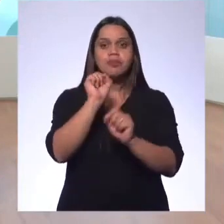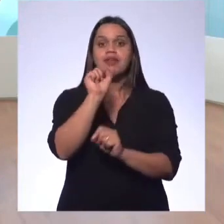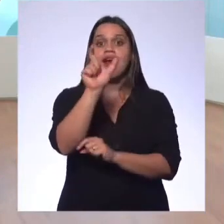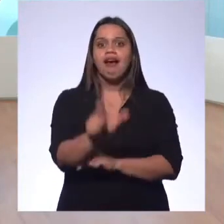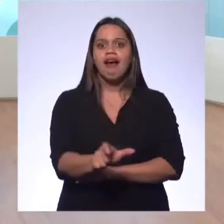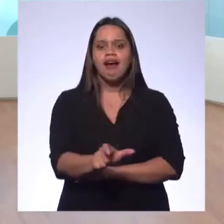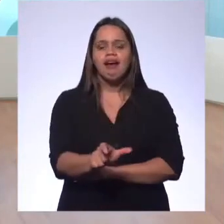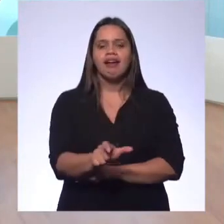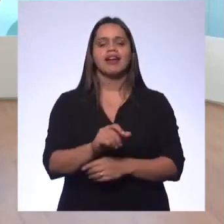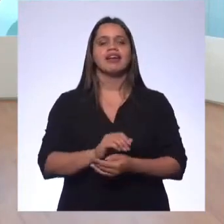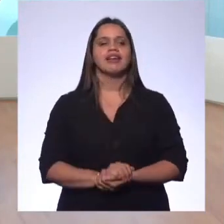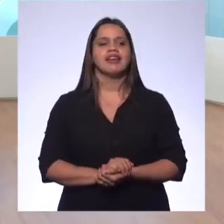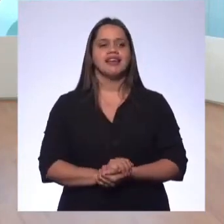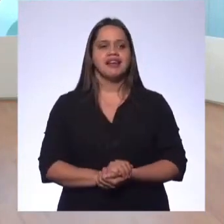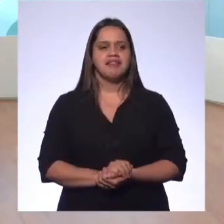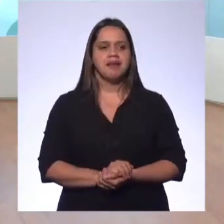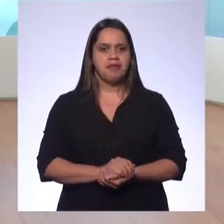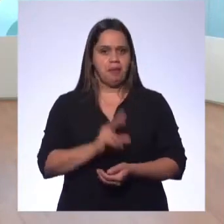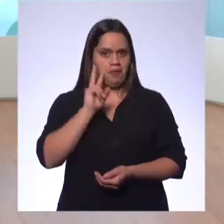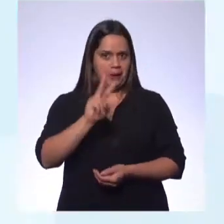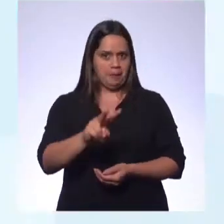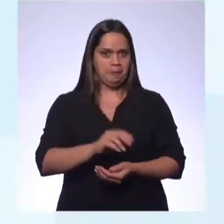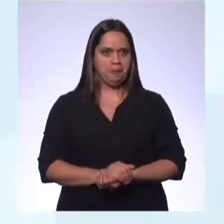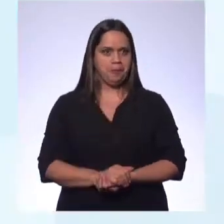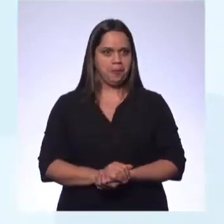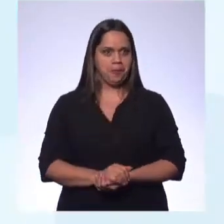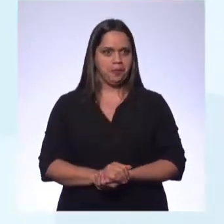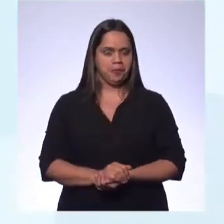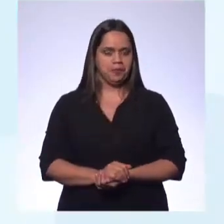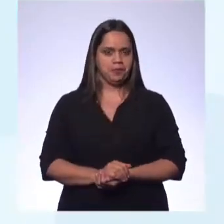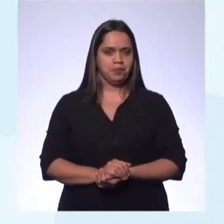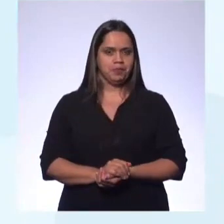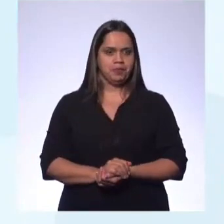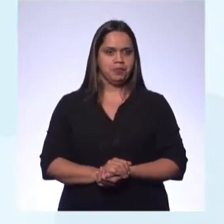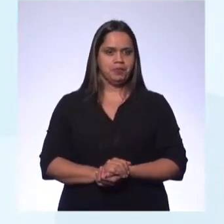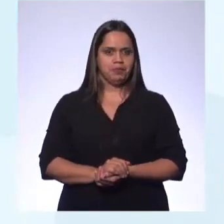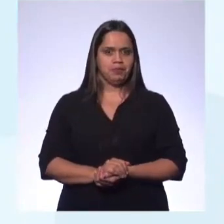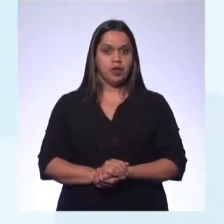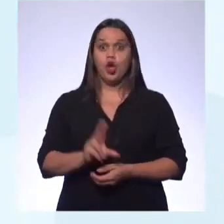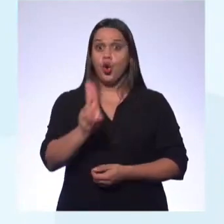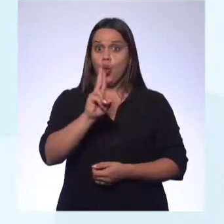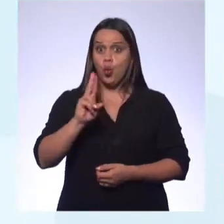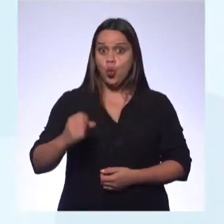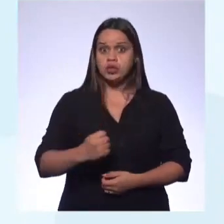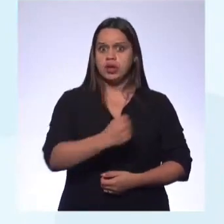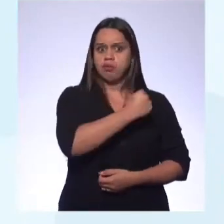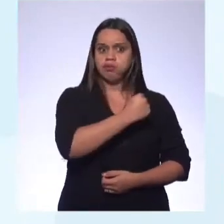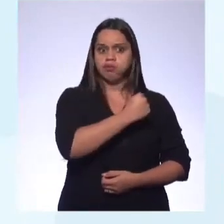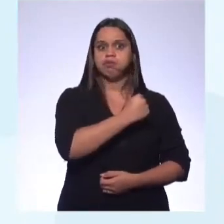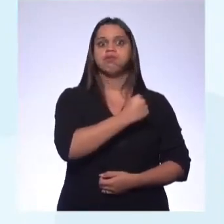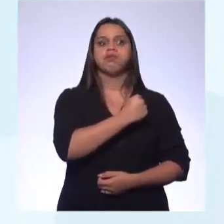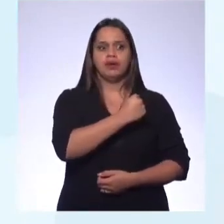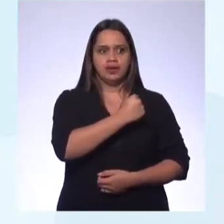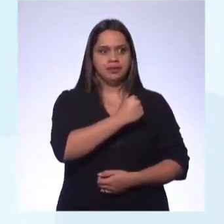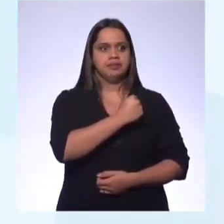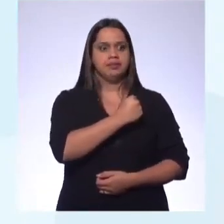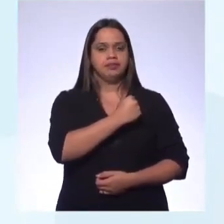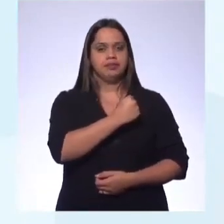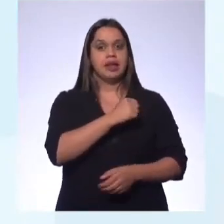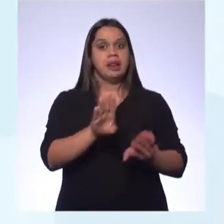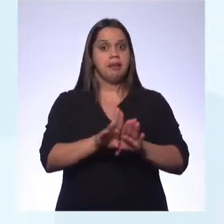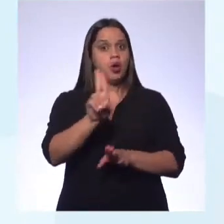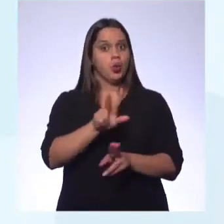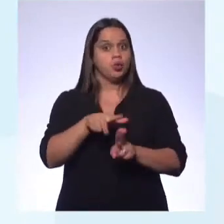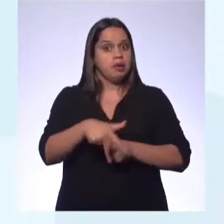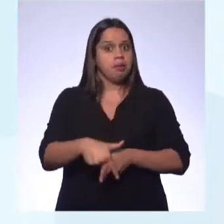é este homem. Vamos lá. Usa armadura. Anda